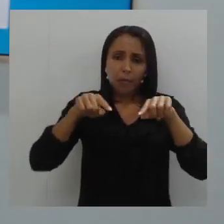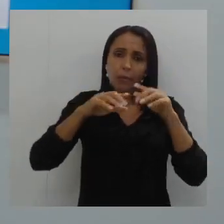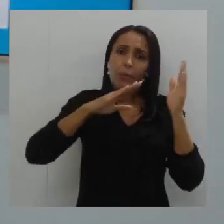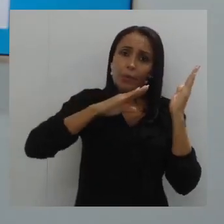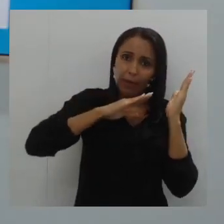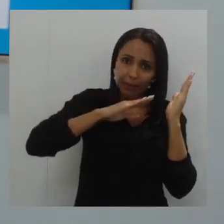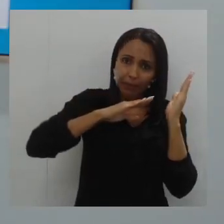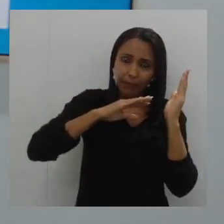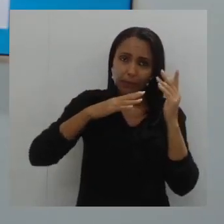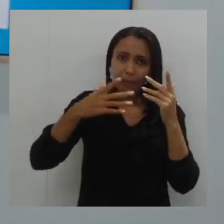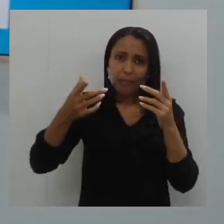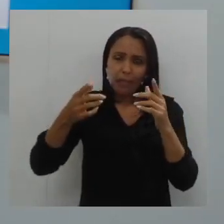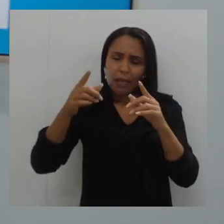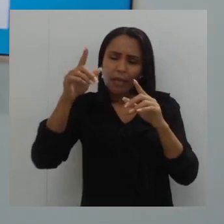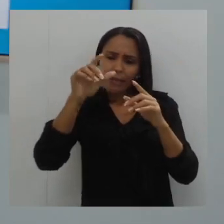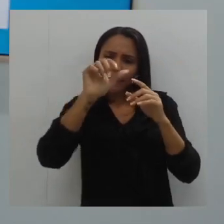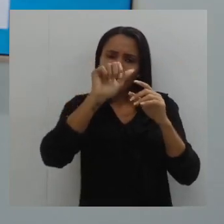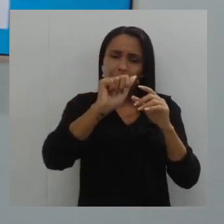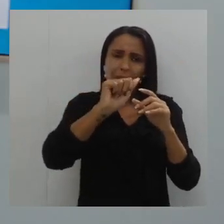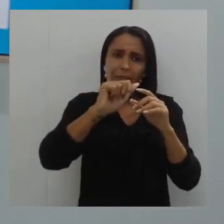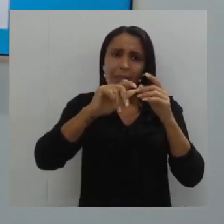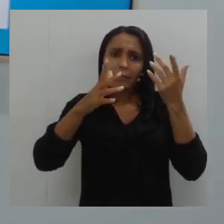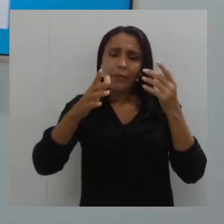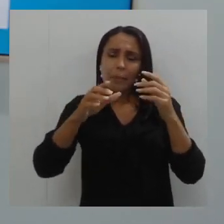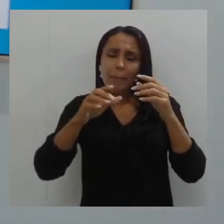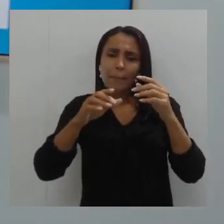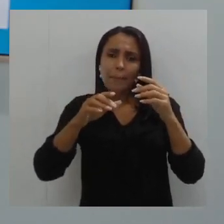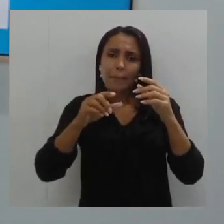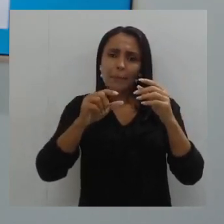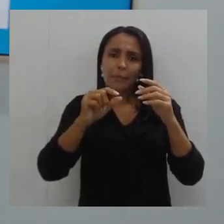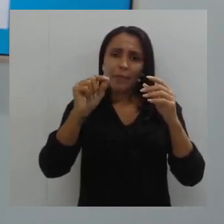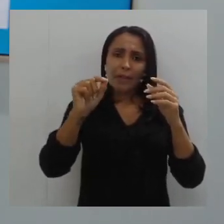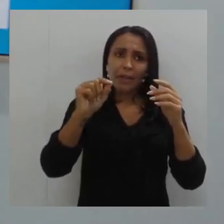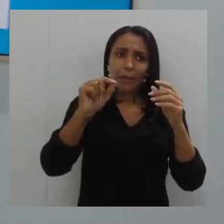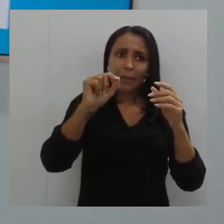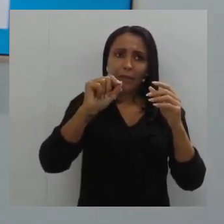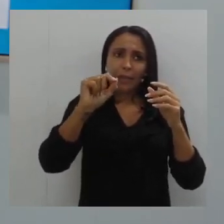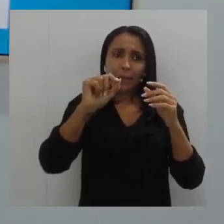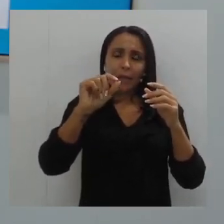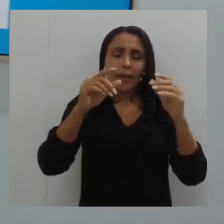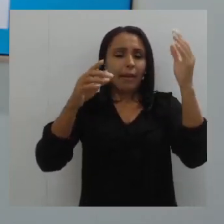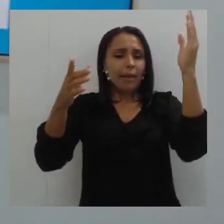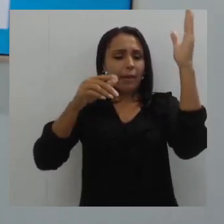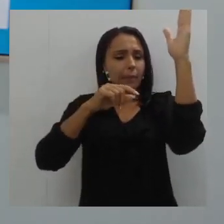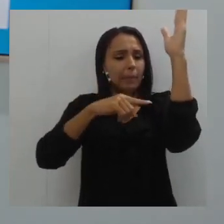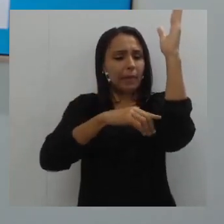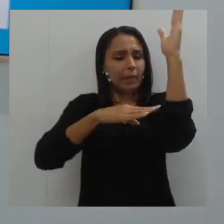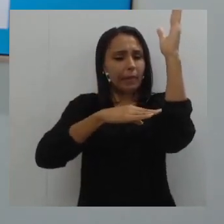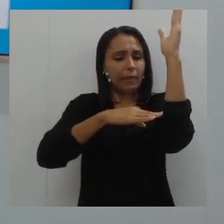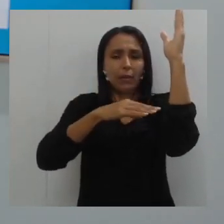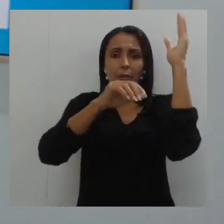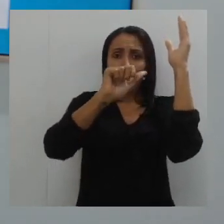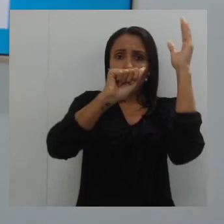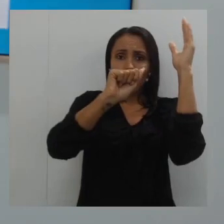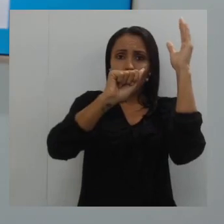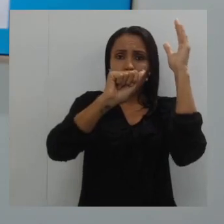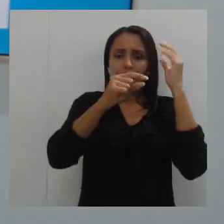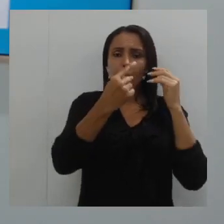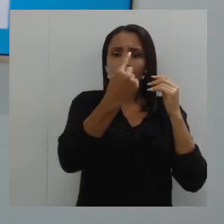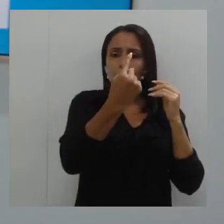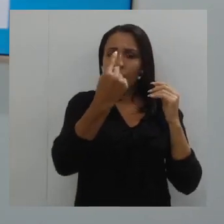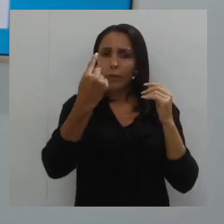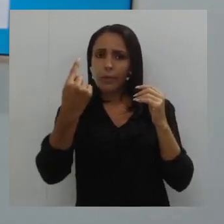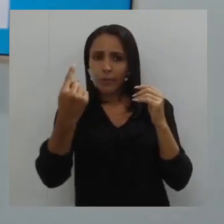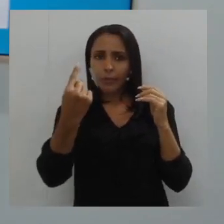René Descartes? Então a gente vai pegar e marcar o ponto 1 e 1. Então o meu primeiro ponto